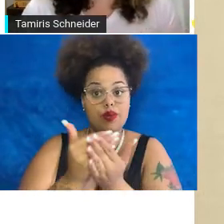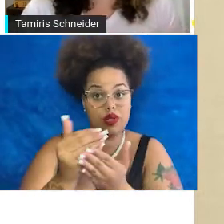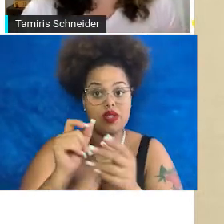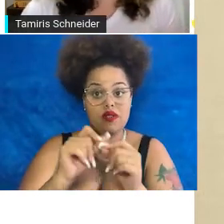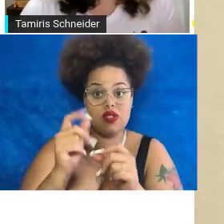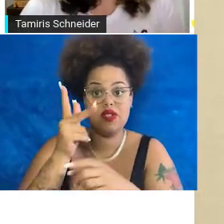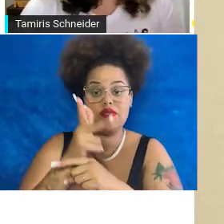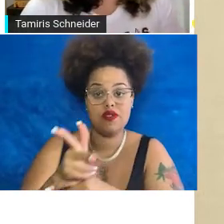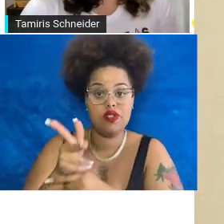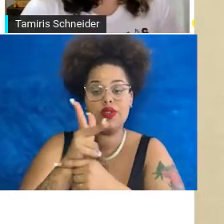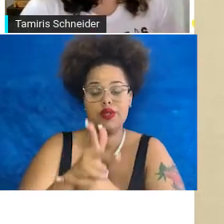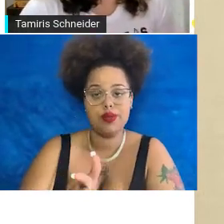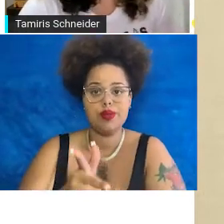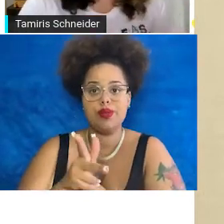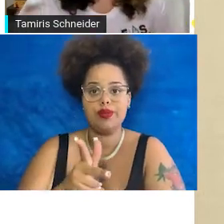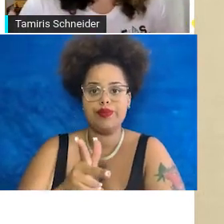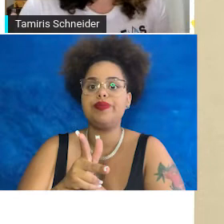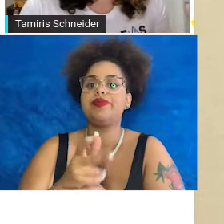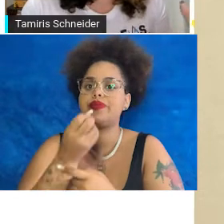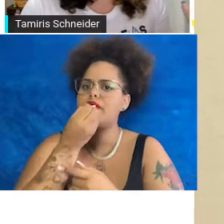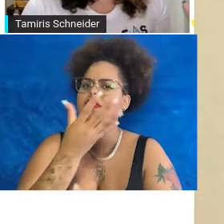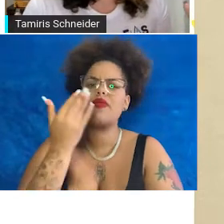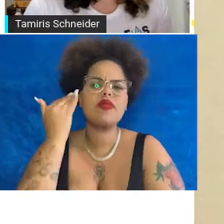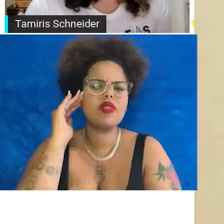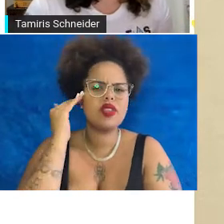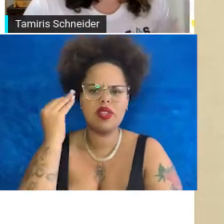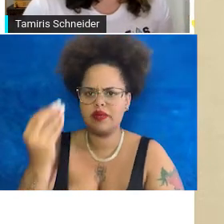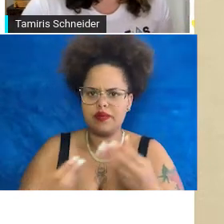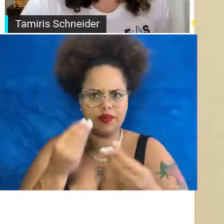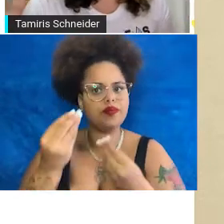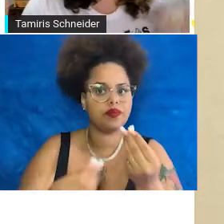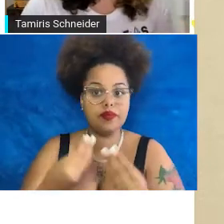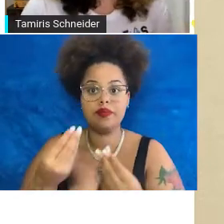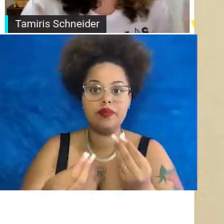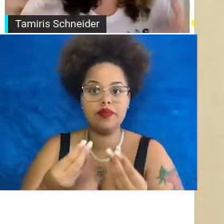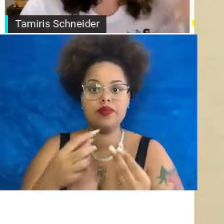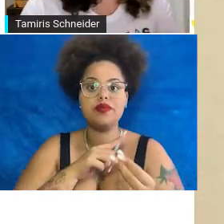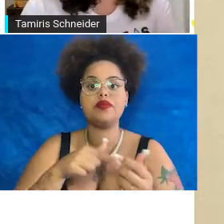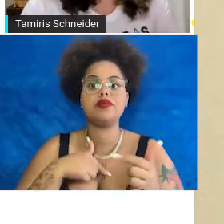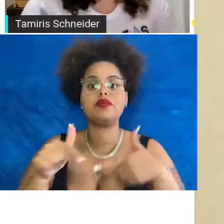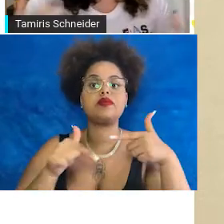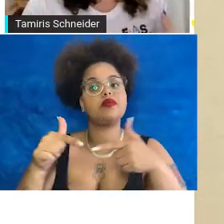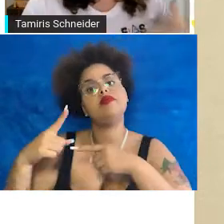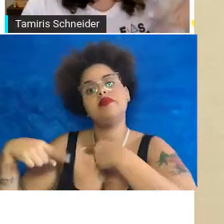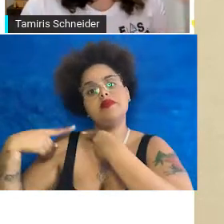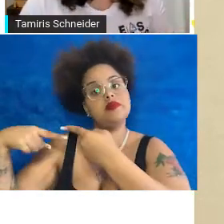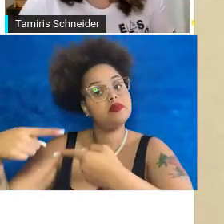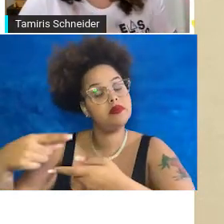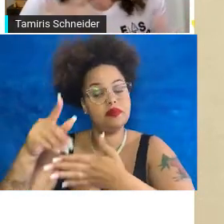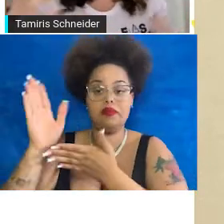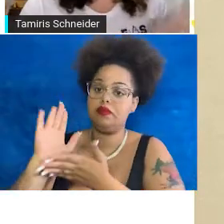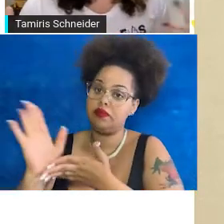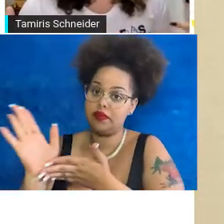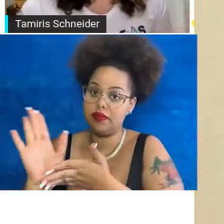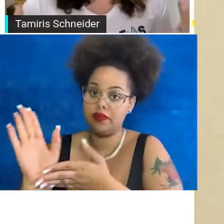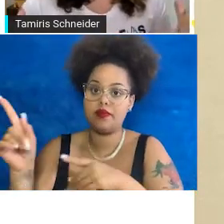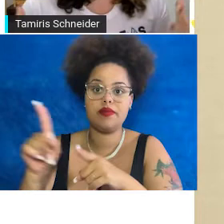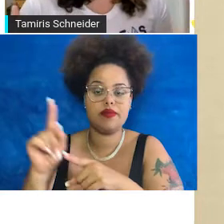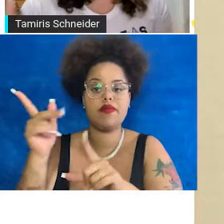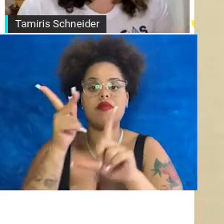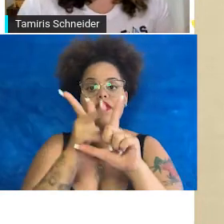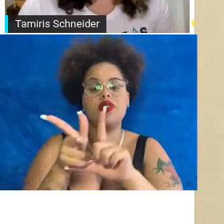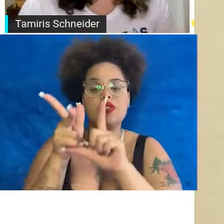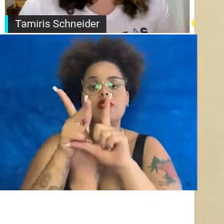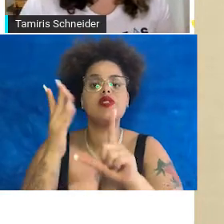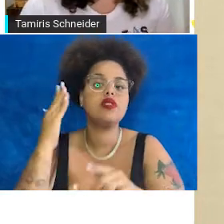fazer vídeo, é bom entender como é que funciona, né? A gente trabalha com hierarquias no cinema, no audiovisual, e a gente